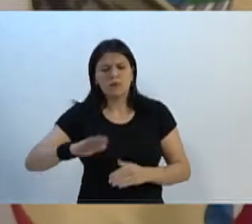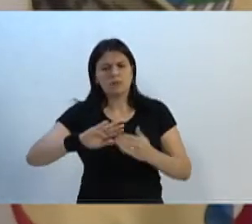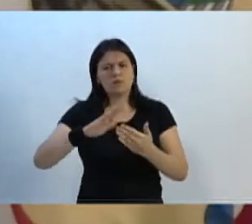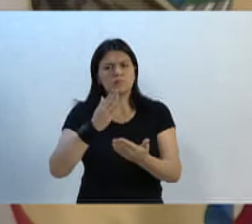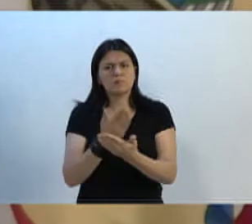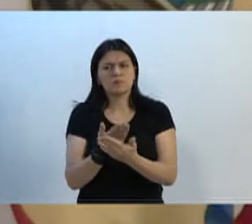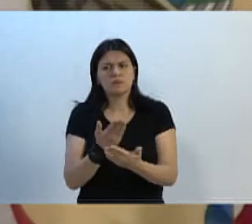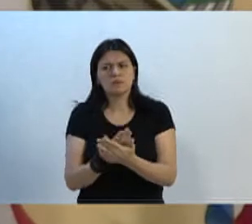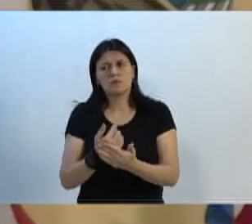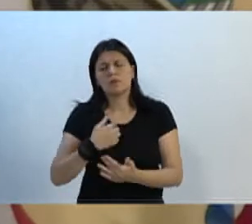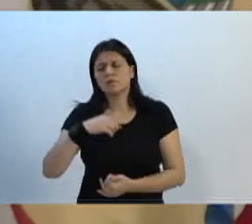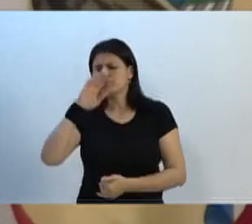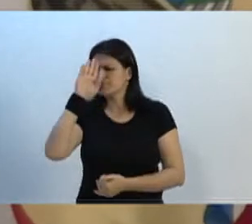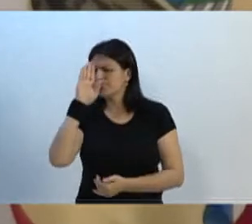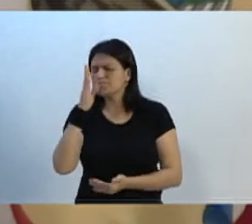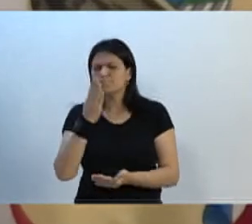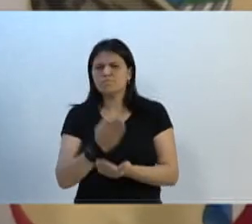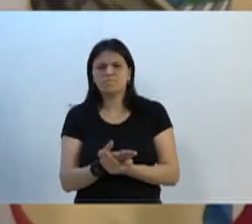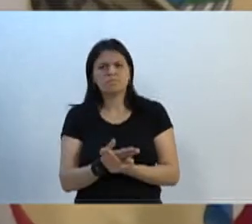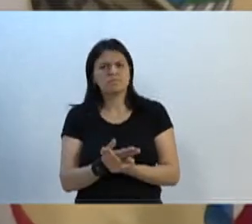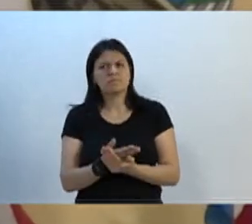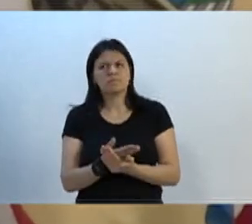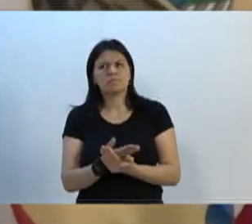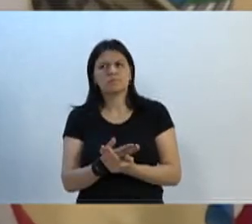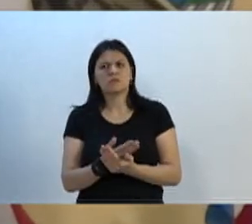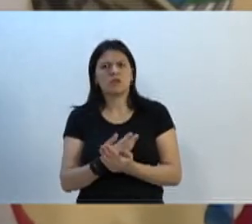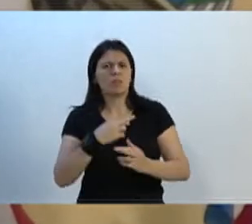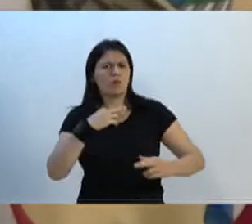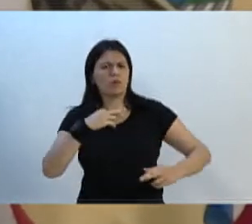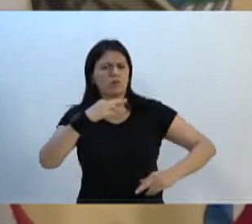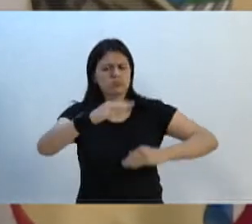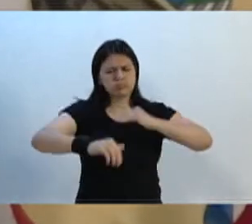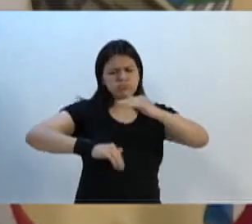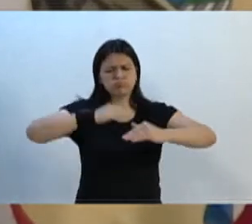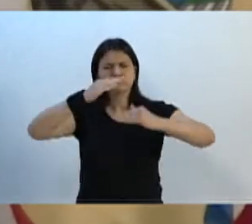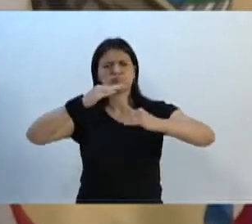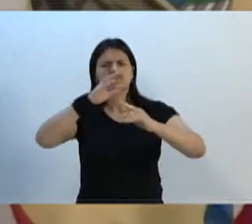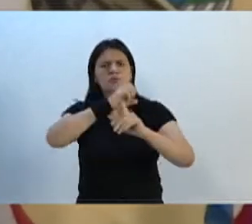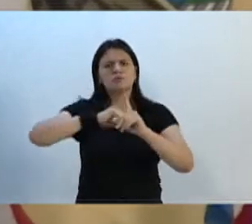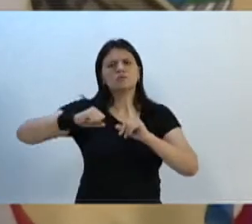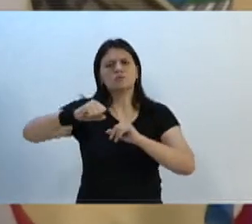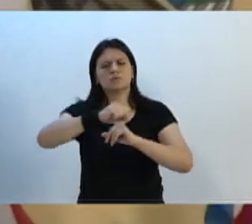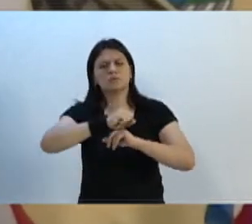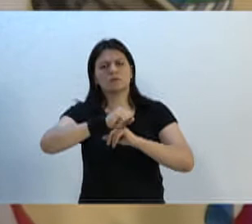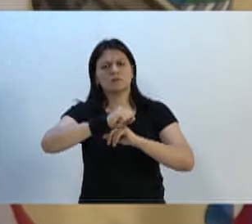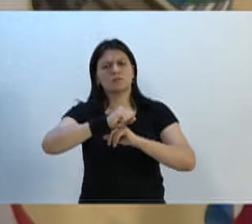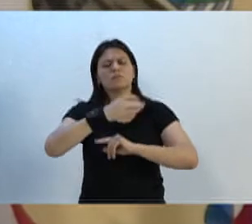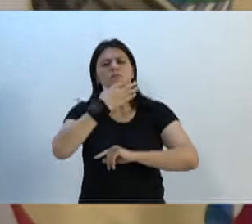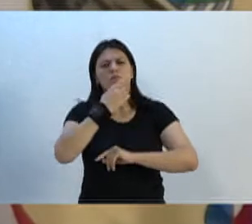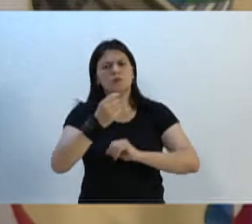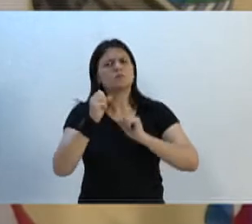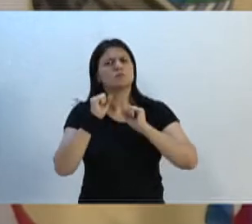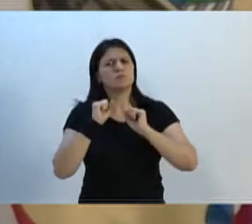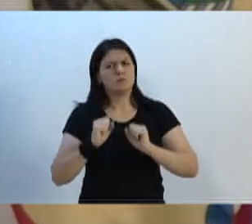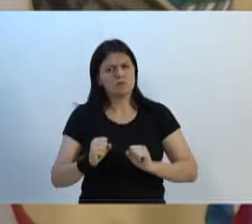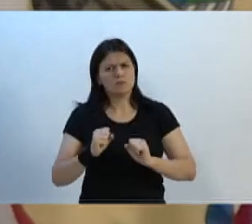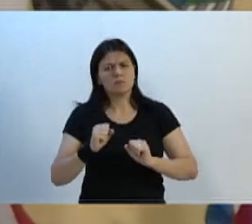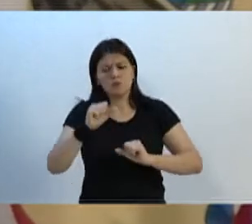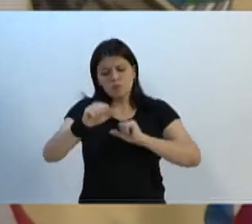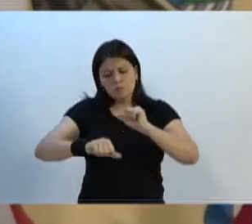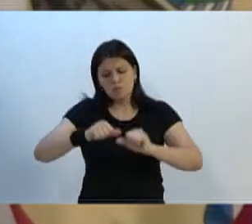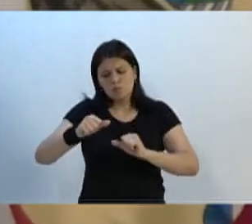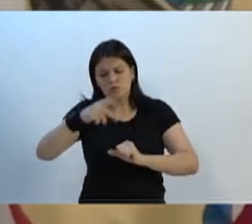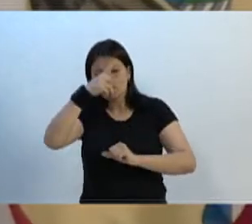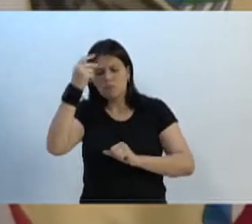eu acredito profundamente que é o grande espaço de revolução social Eu acho que o grande espaço que a gente tem de transformar as pessoas e consequentemente